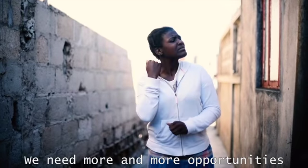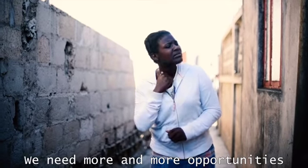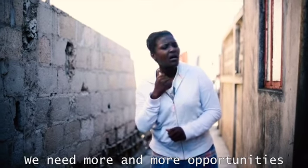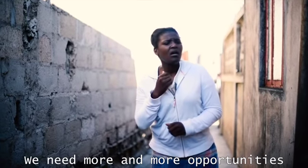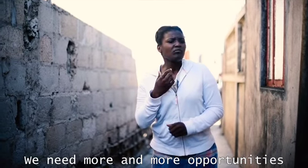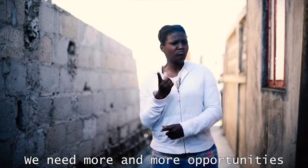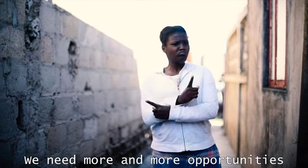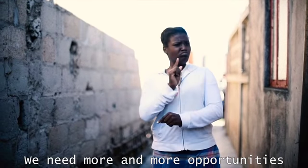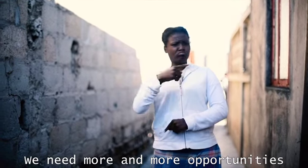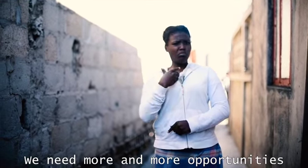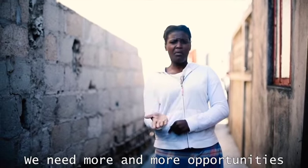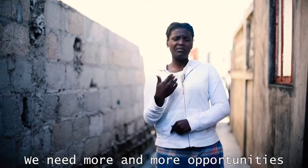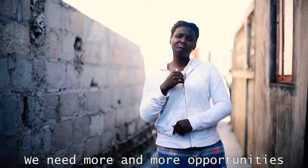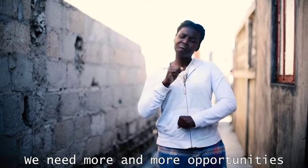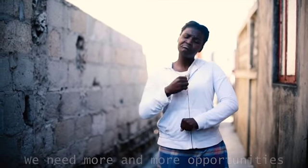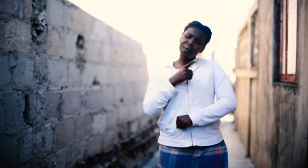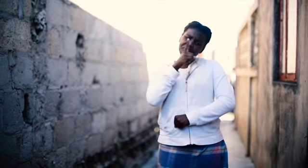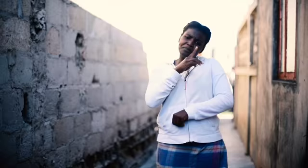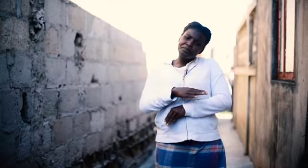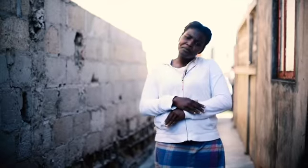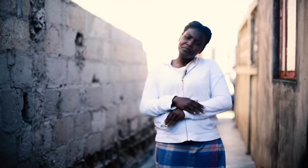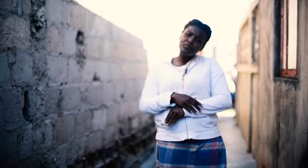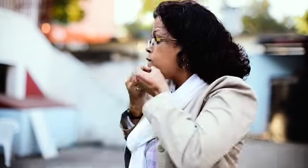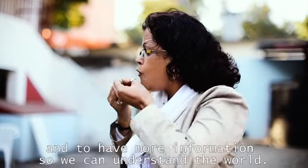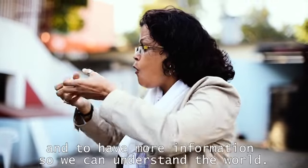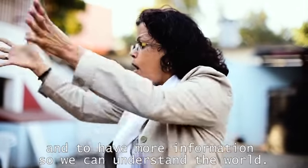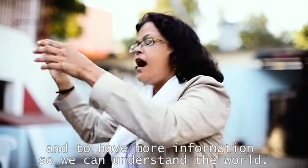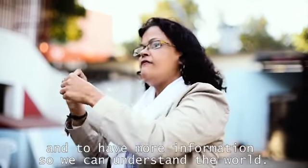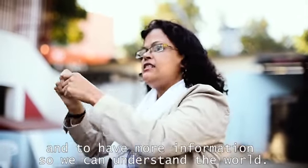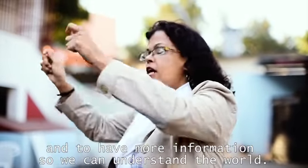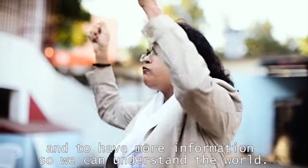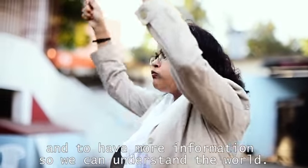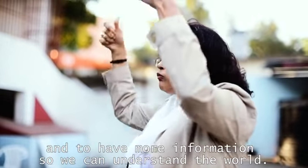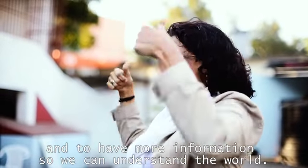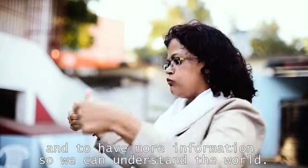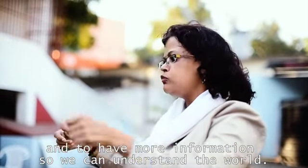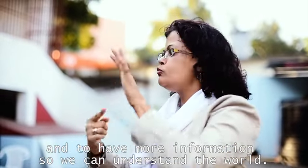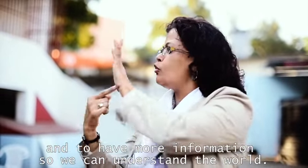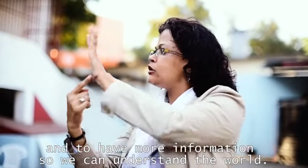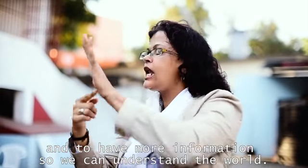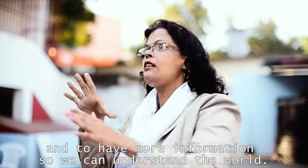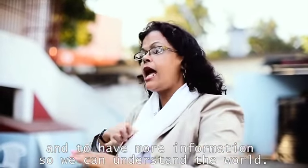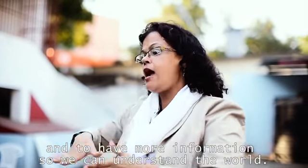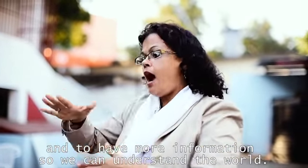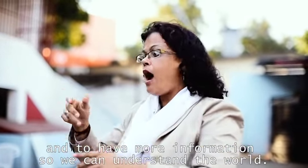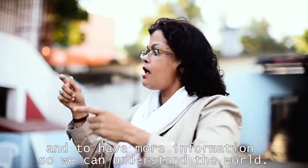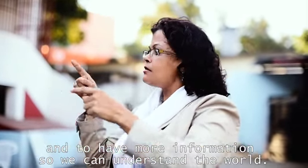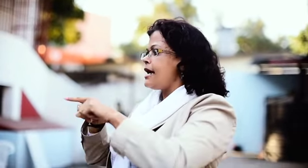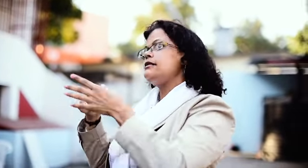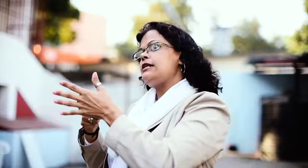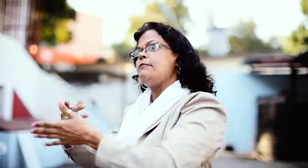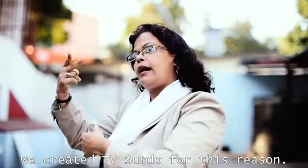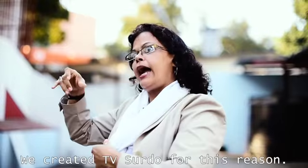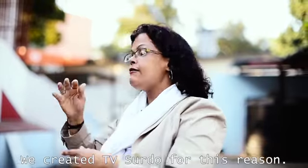Precisamos de oportunidades e mais oportunidades e termos mais informação para compreendermos o